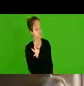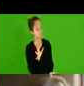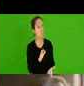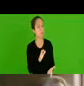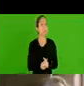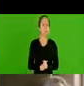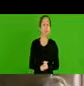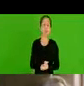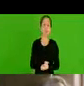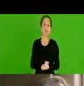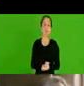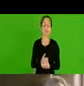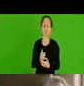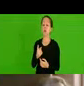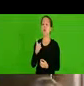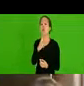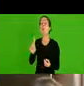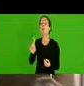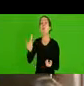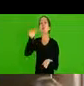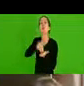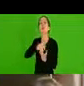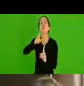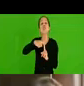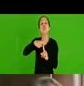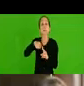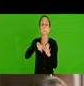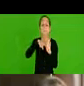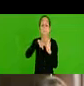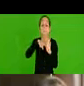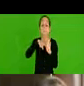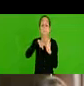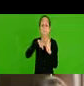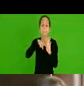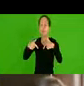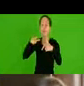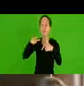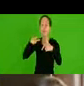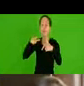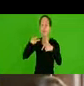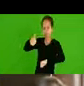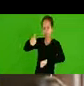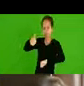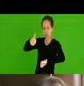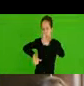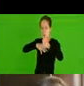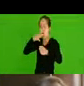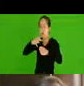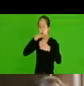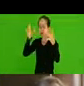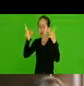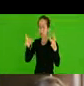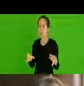último, a pesquisação. A pesquisação crítica considera a voz do sujeito, sua perspectiva, seu sentido,